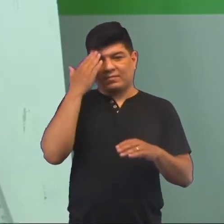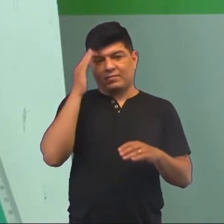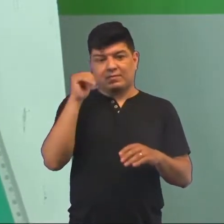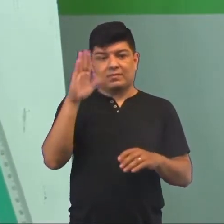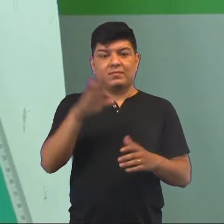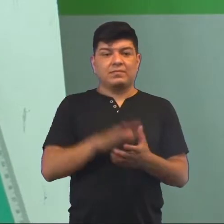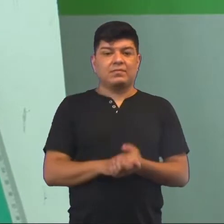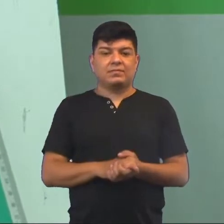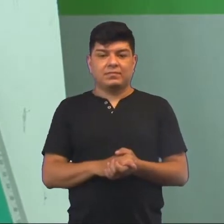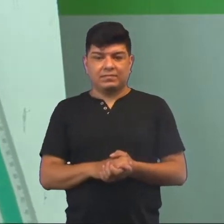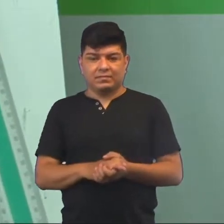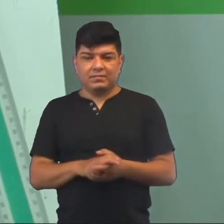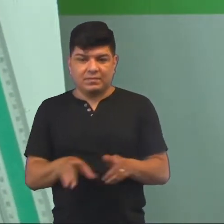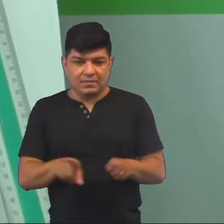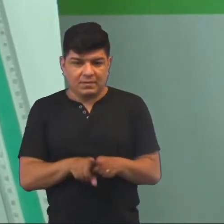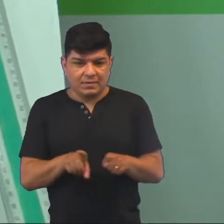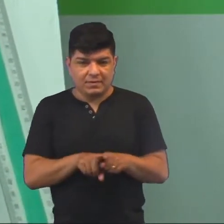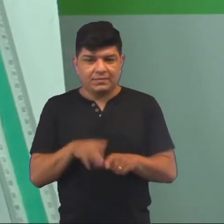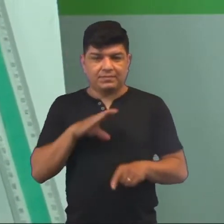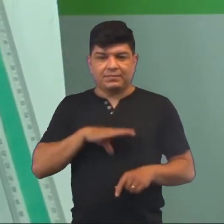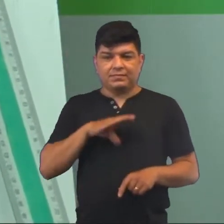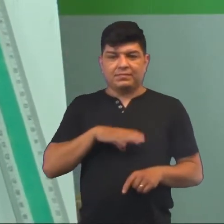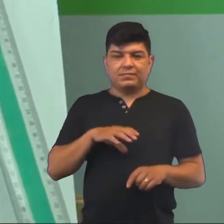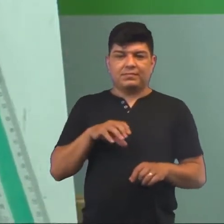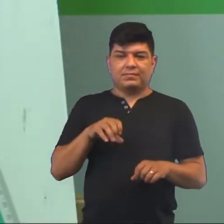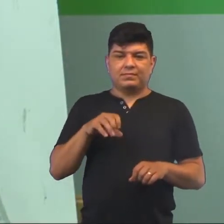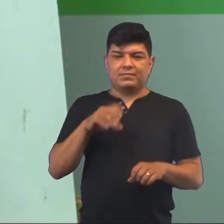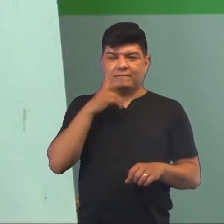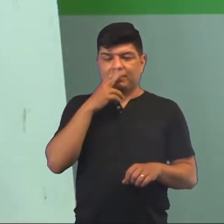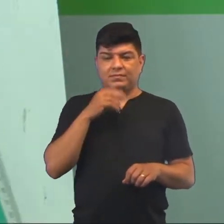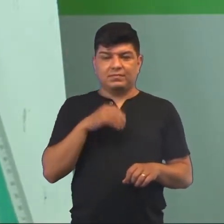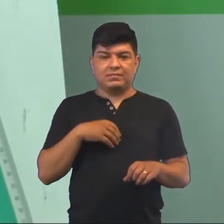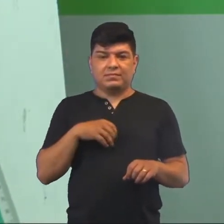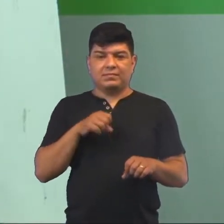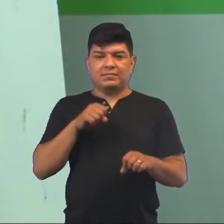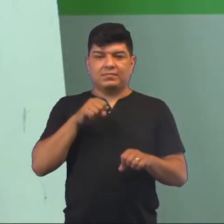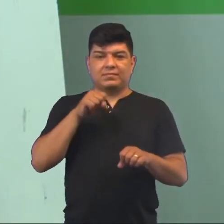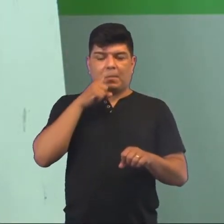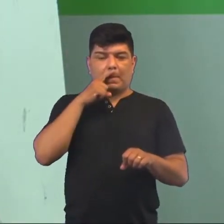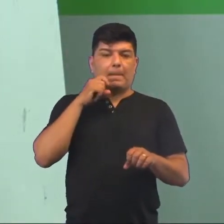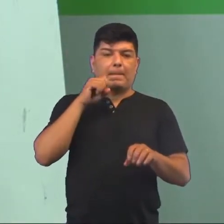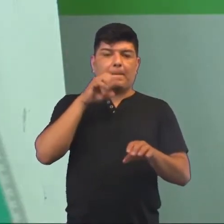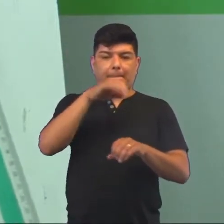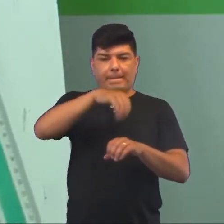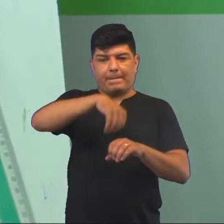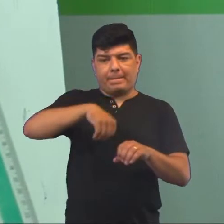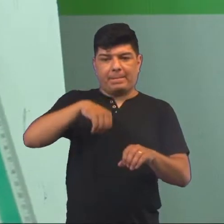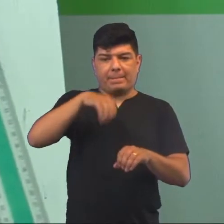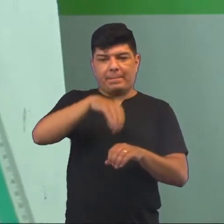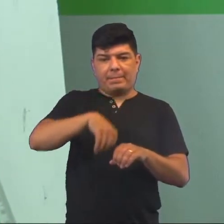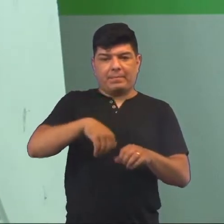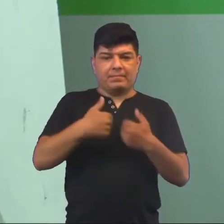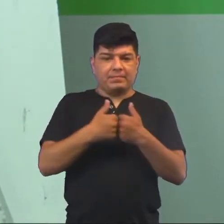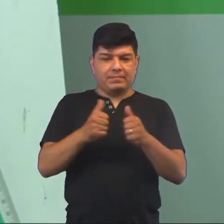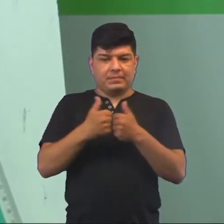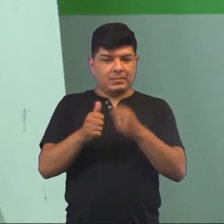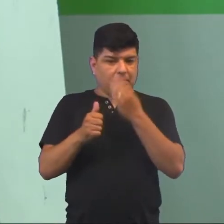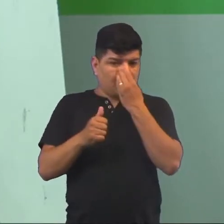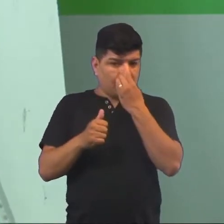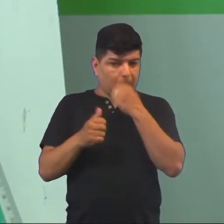pouco mais. E aqui também da cidade, eu tenho o trator, o transporte, tá? Trator, o transporte